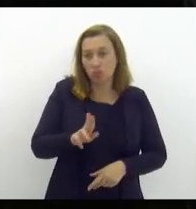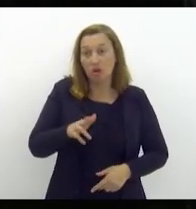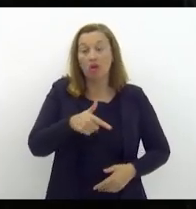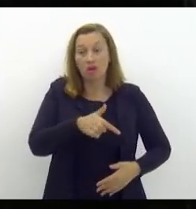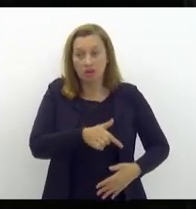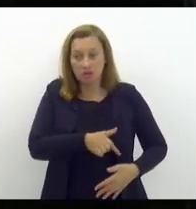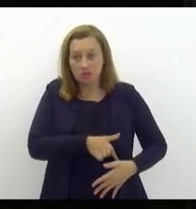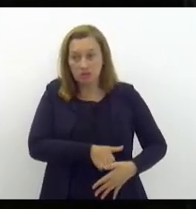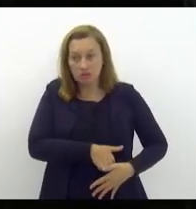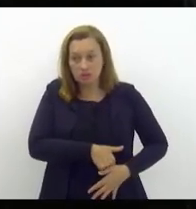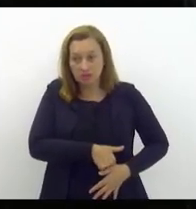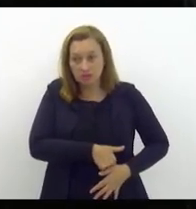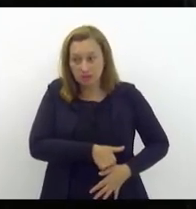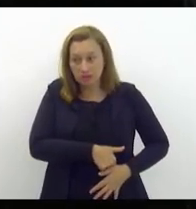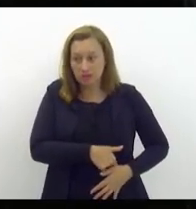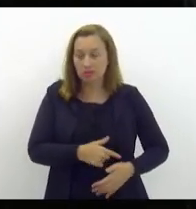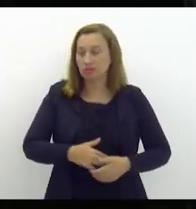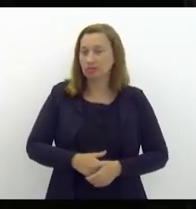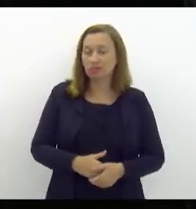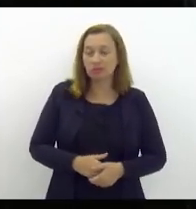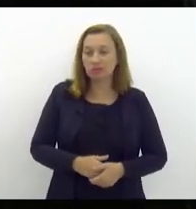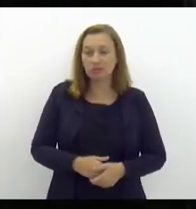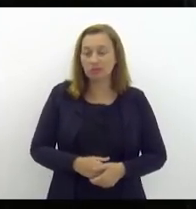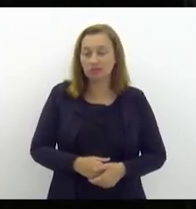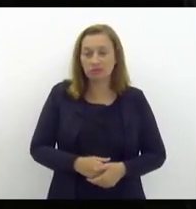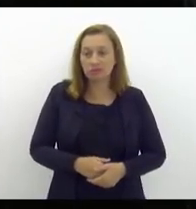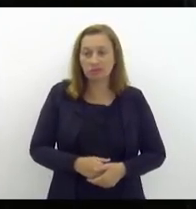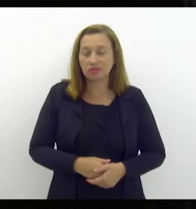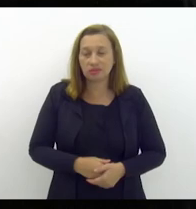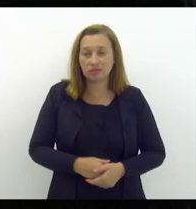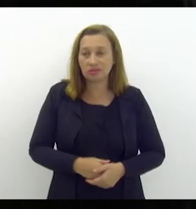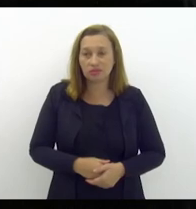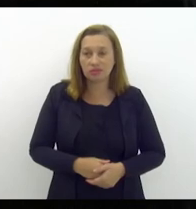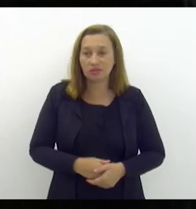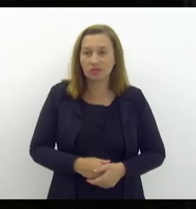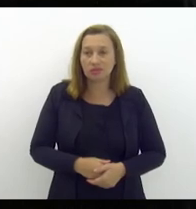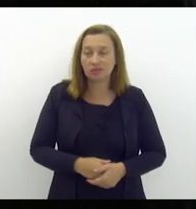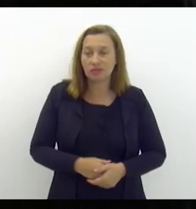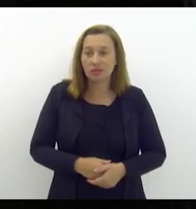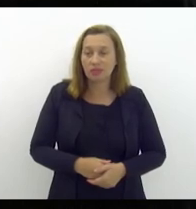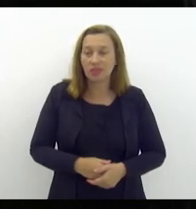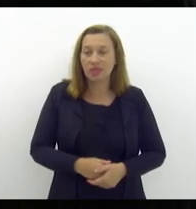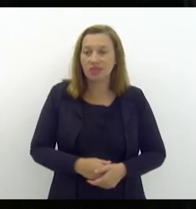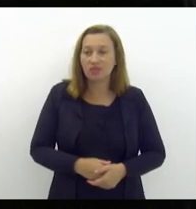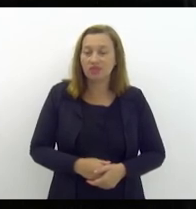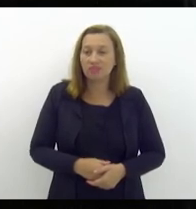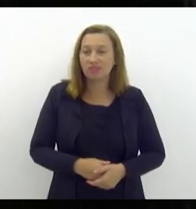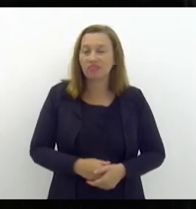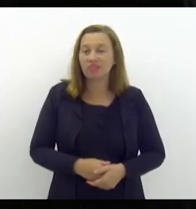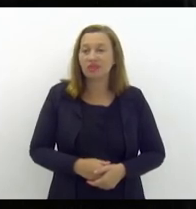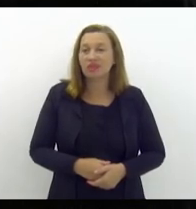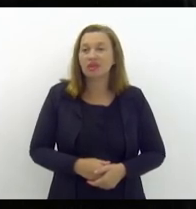Agora, quando nós discutimos aqui a necessidade de ter uma Câmara, ela tem duplo objetivo.